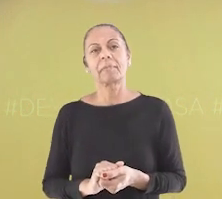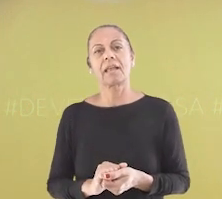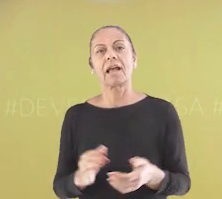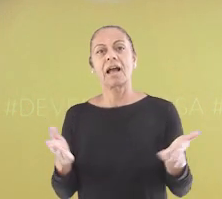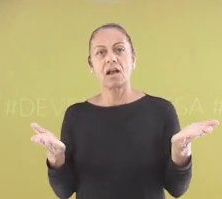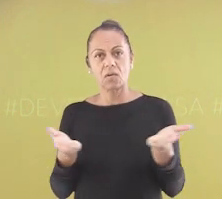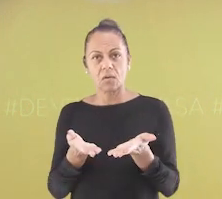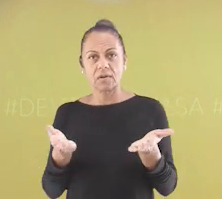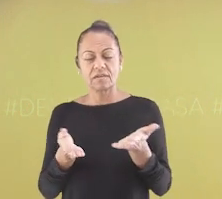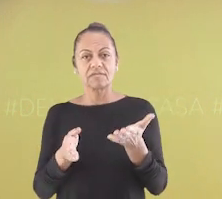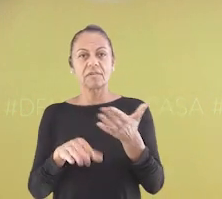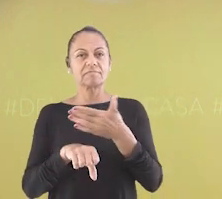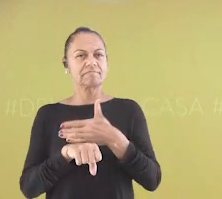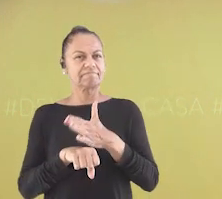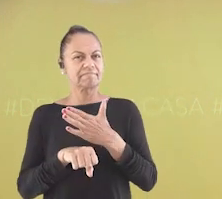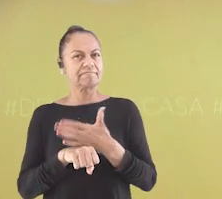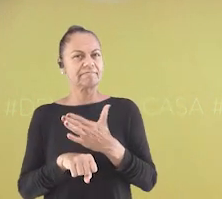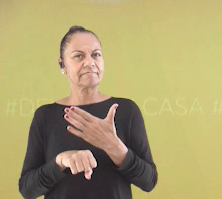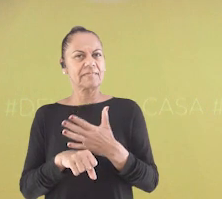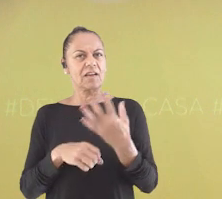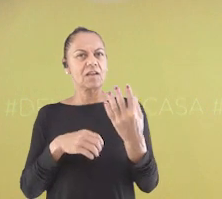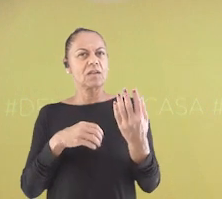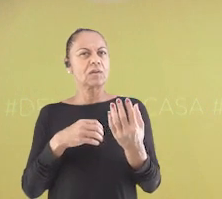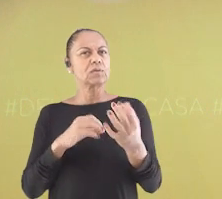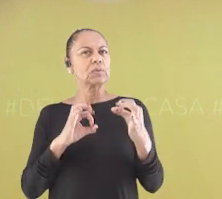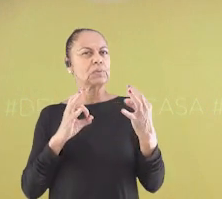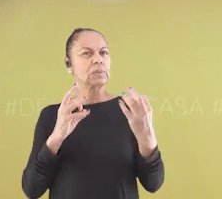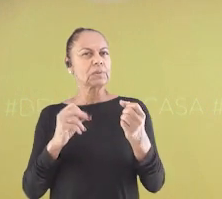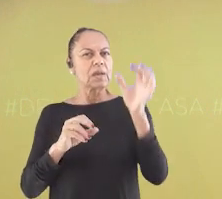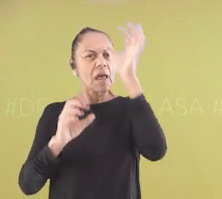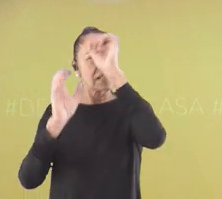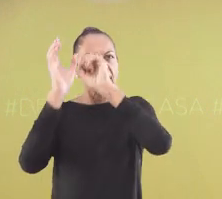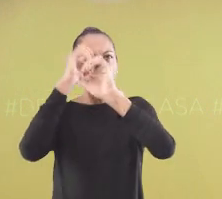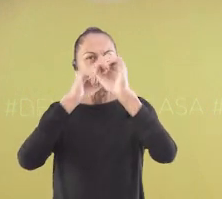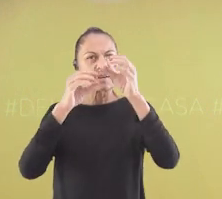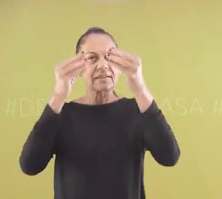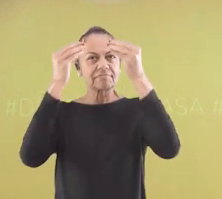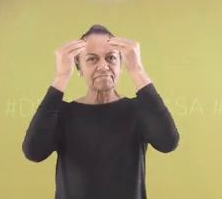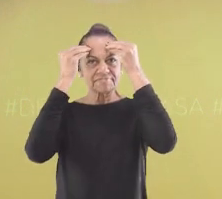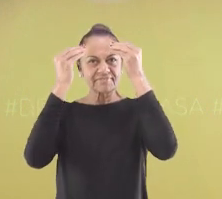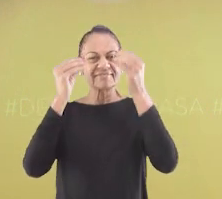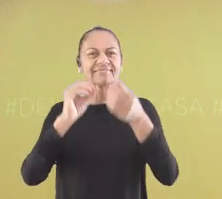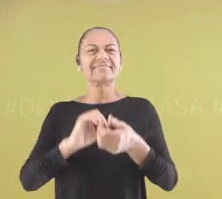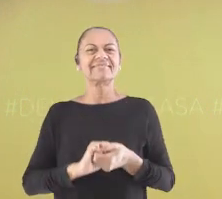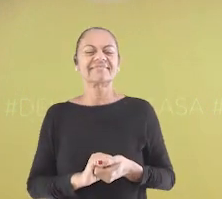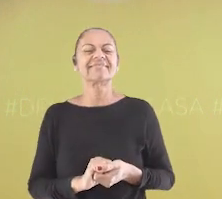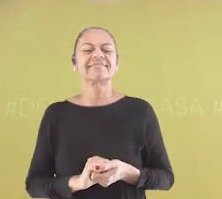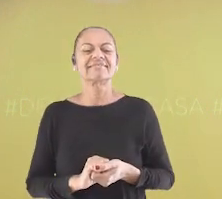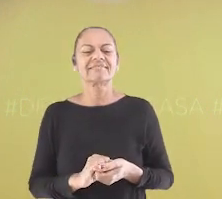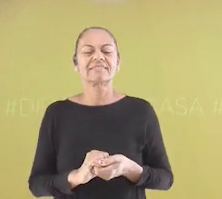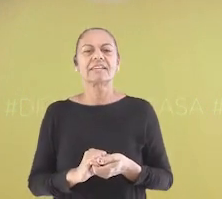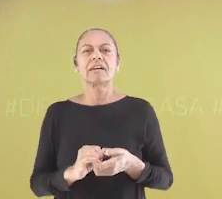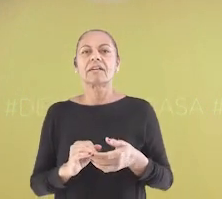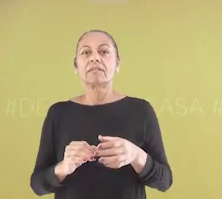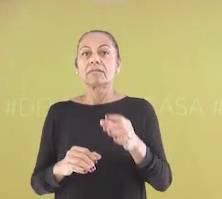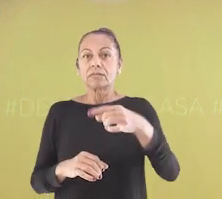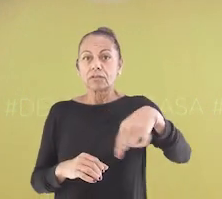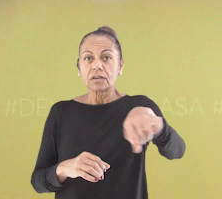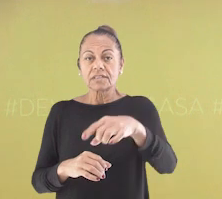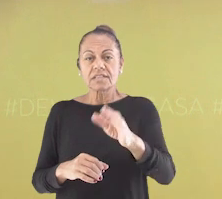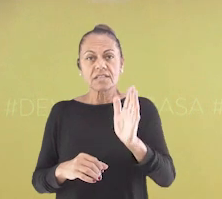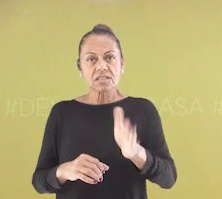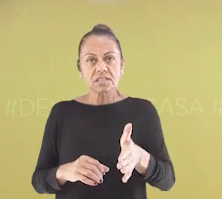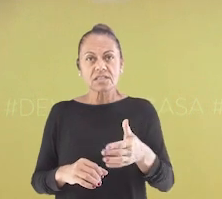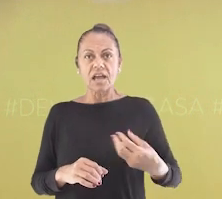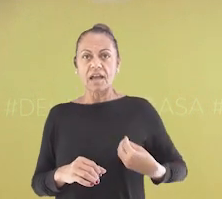carta. Agora que já vimos o que é o gênero carta do leitor, vamos praticar nossos conhecimentos? Mas aqui, vocês já marcaram